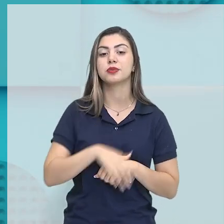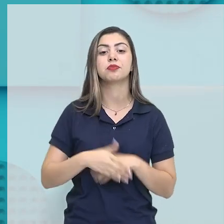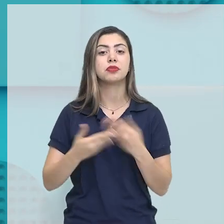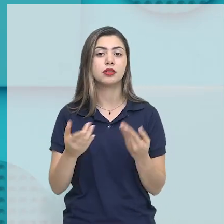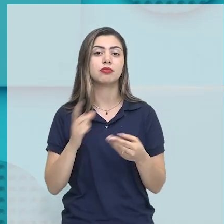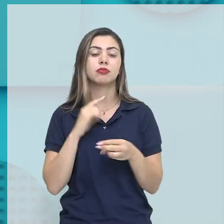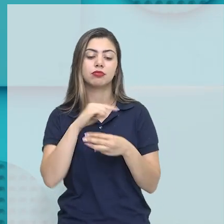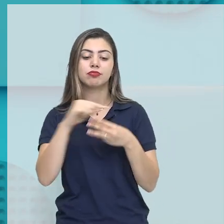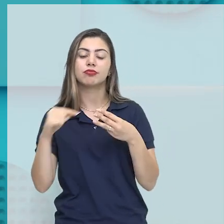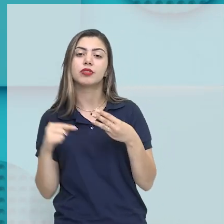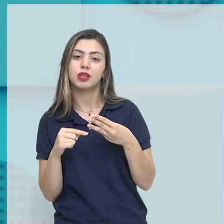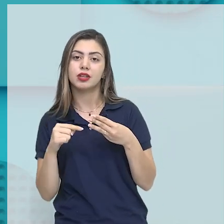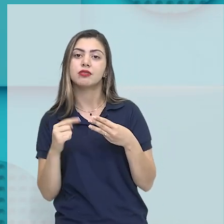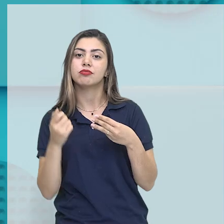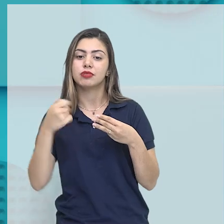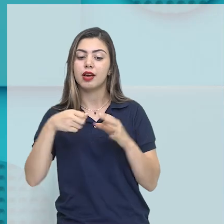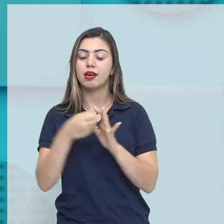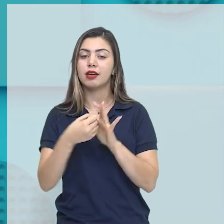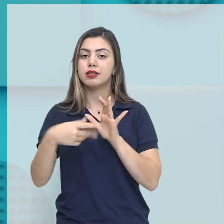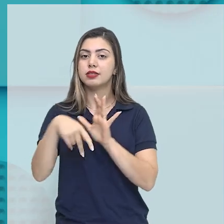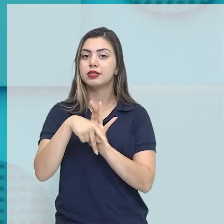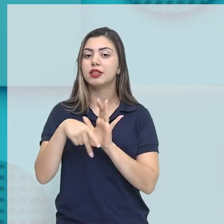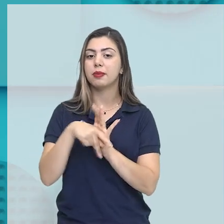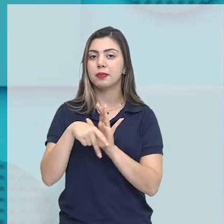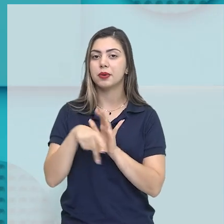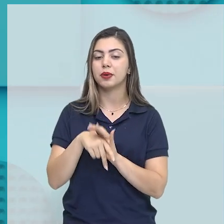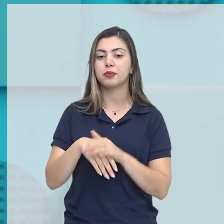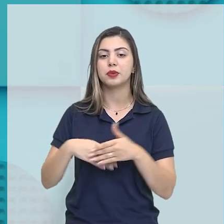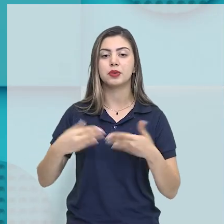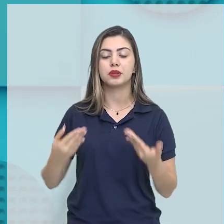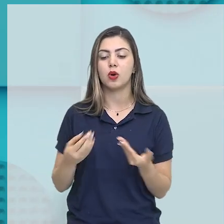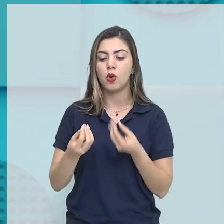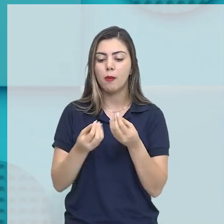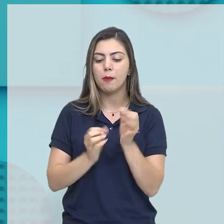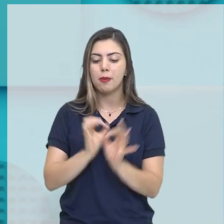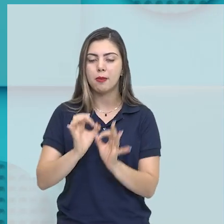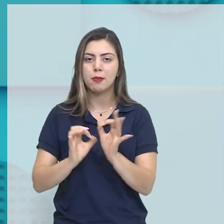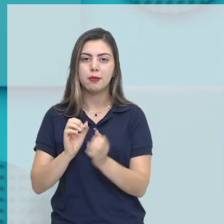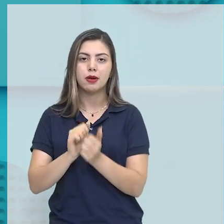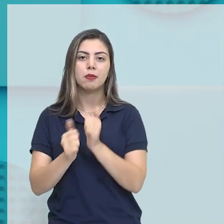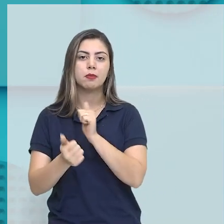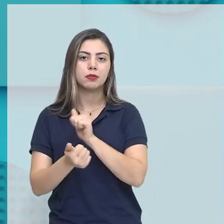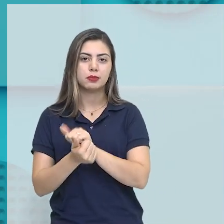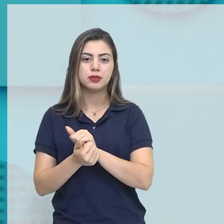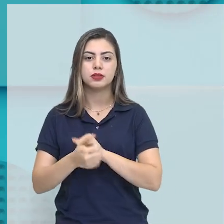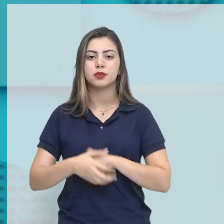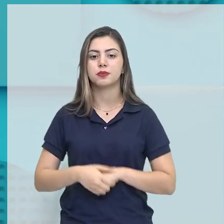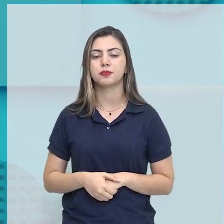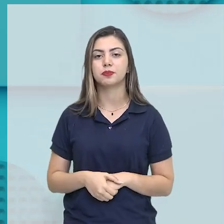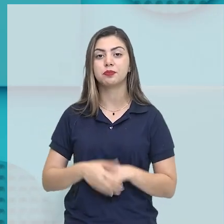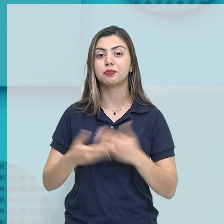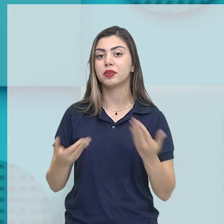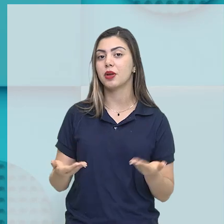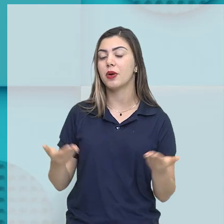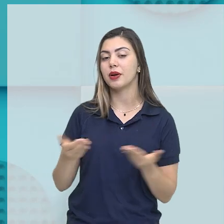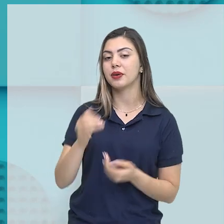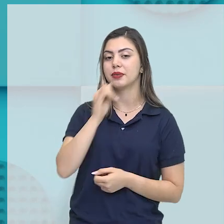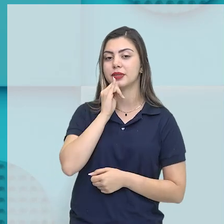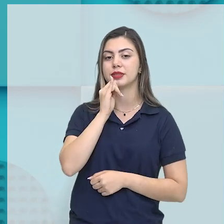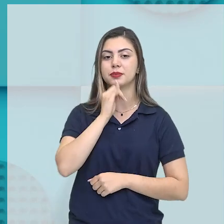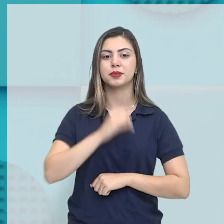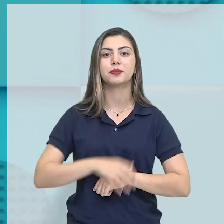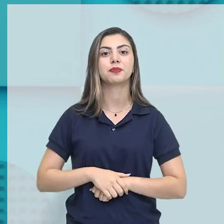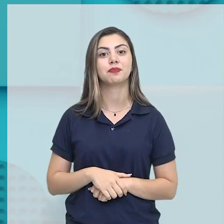esses 3 objetivos principais aí no momento da construção desse texto. Então, nós podemos ver um exemplo, vamos